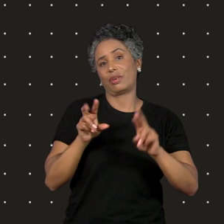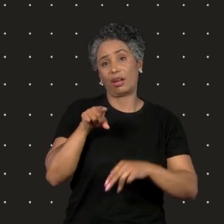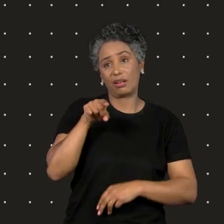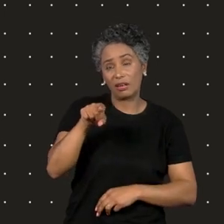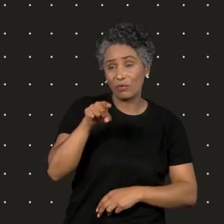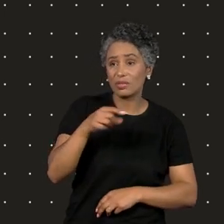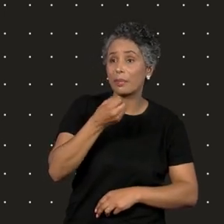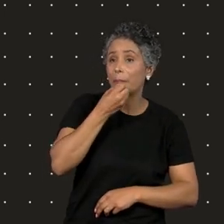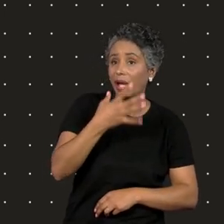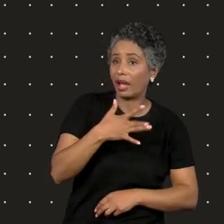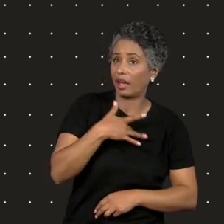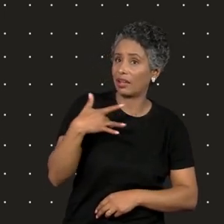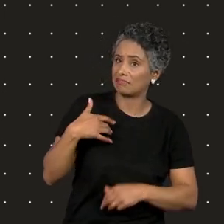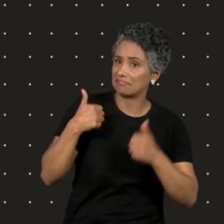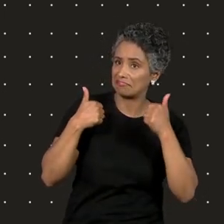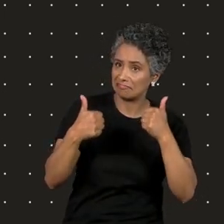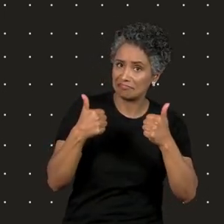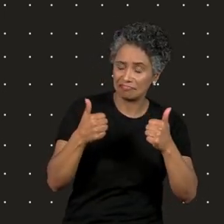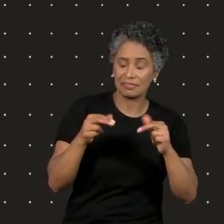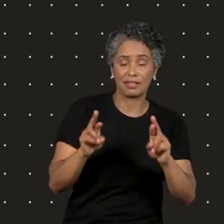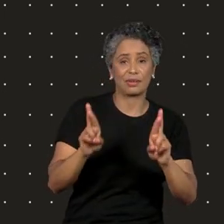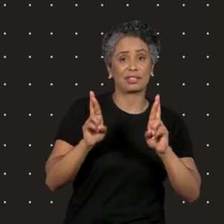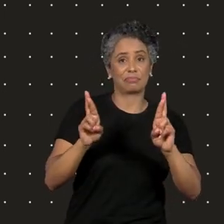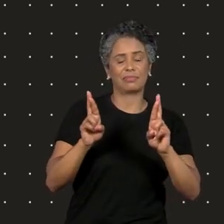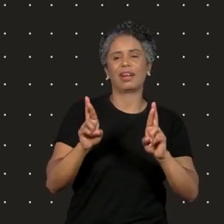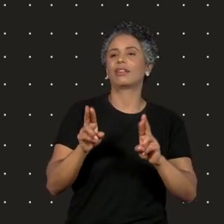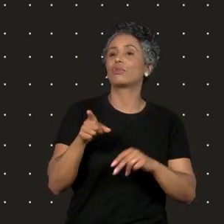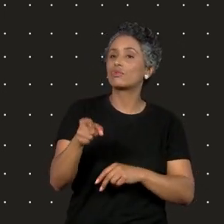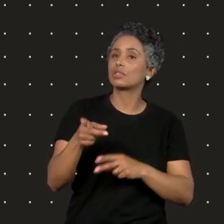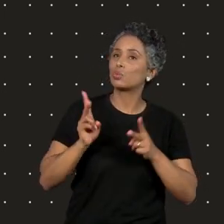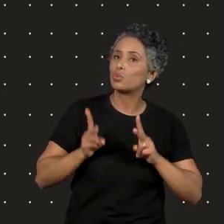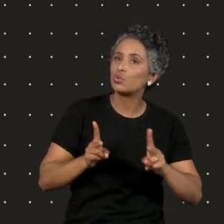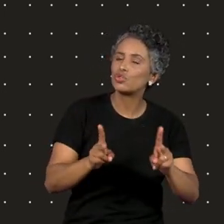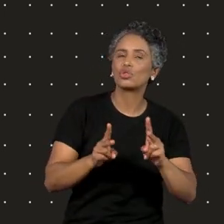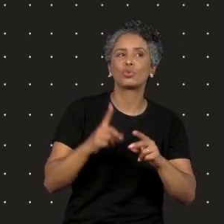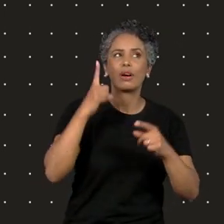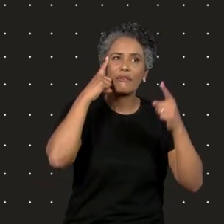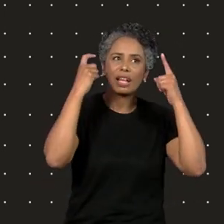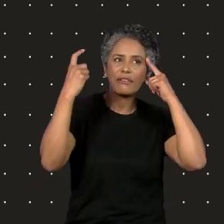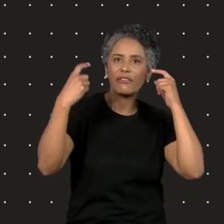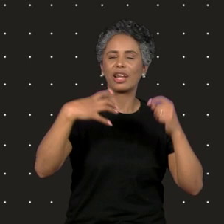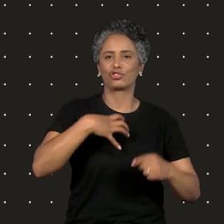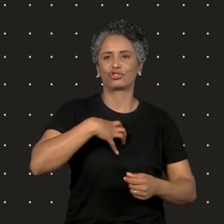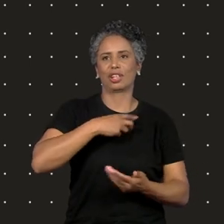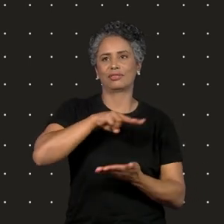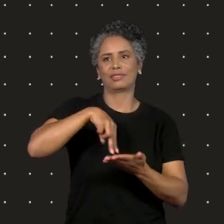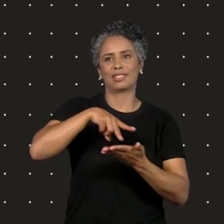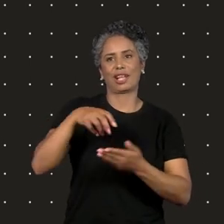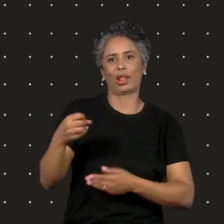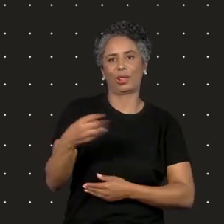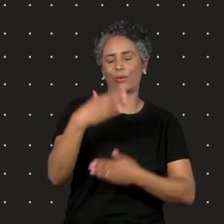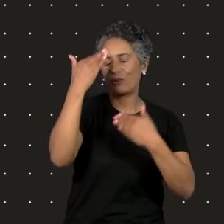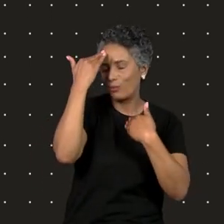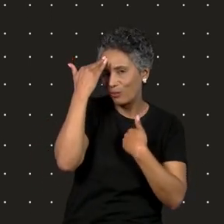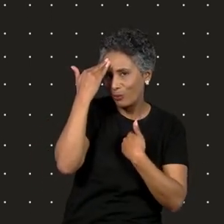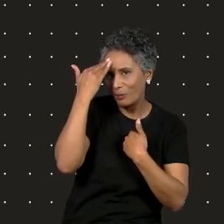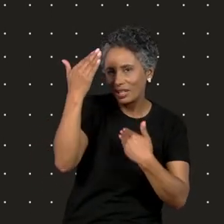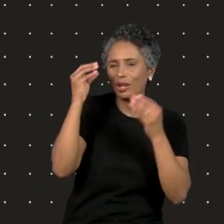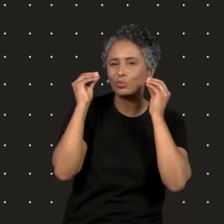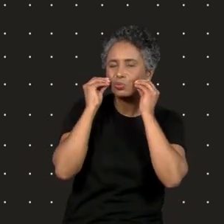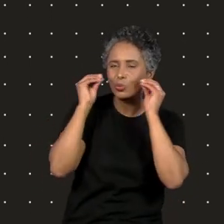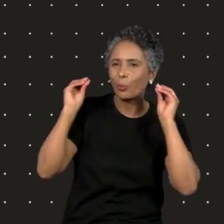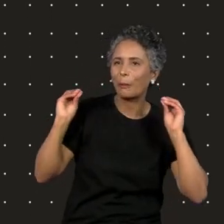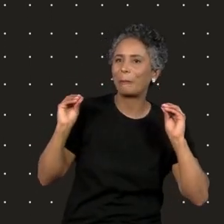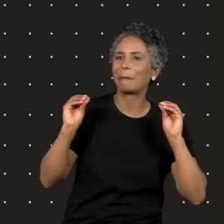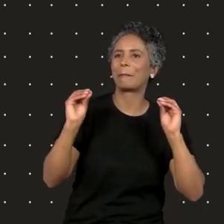esteja ainda fazendo coreografia. Muito obrigada, uma beijoca,